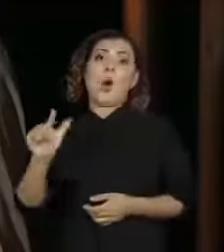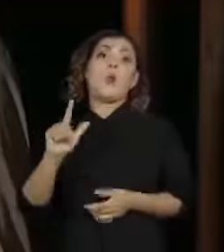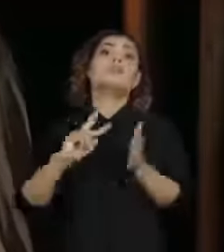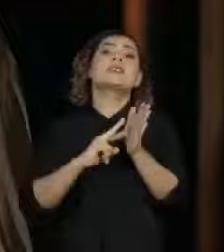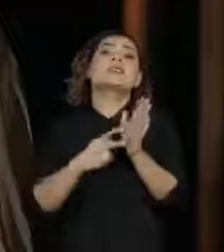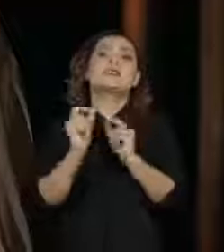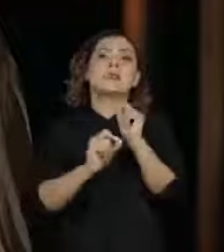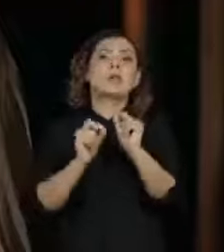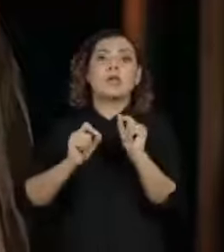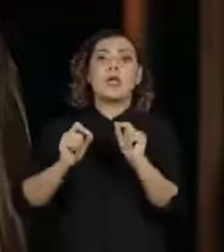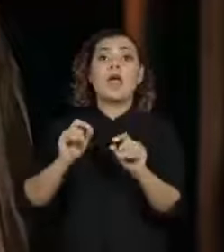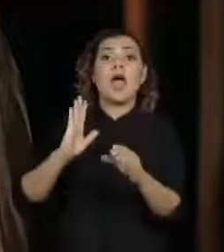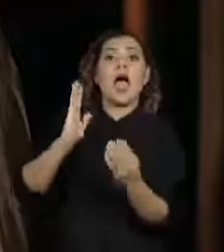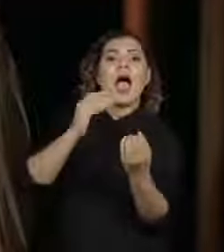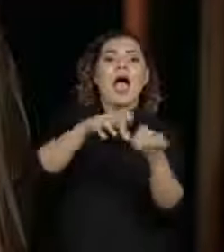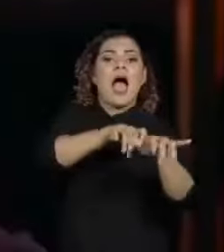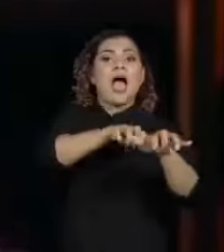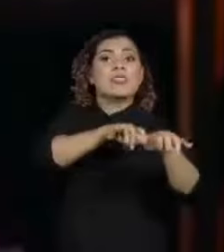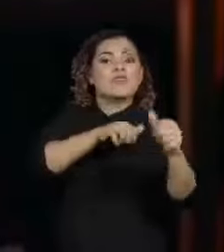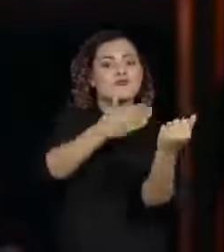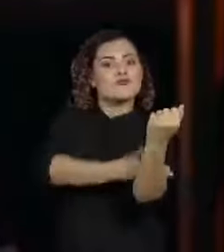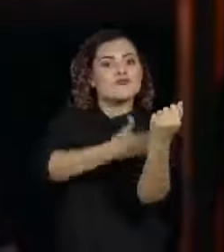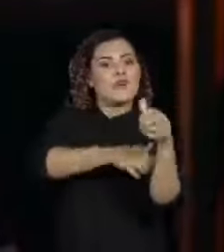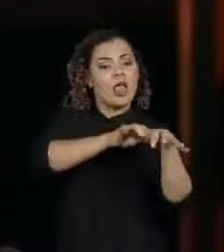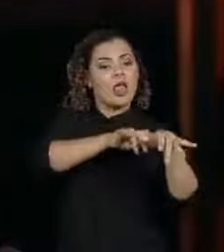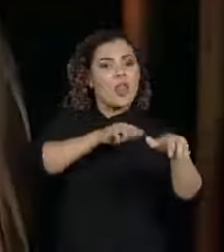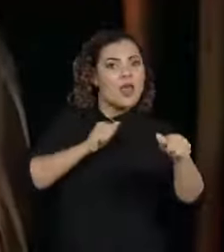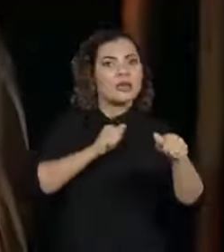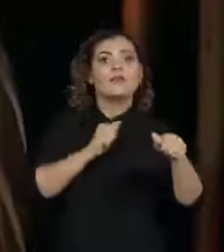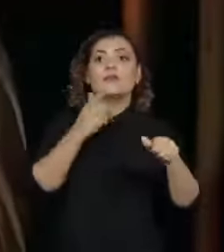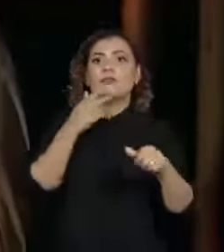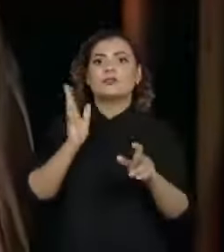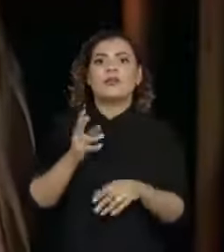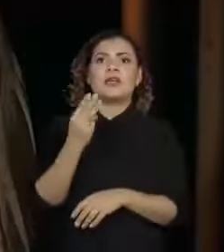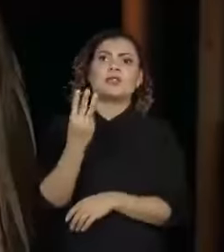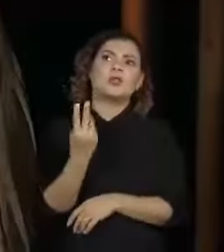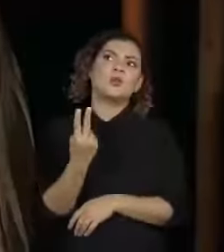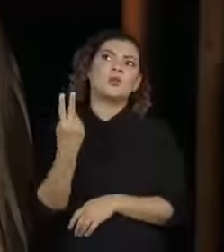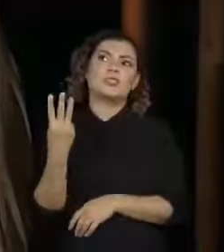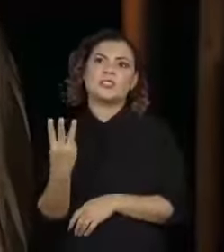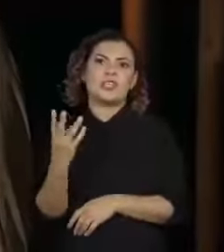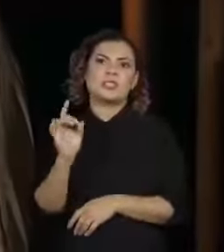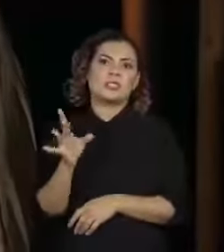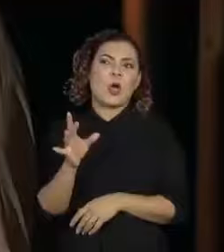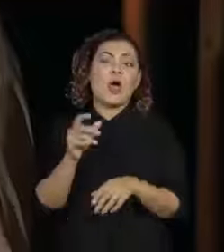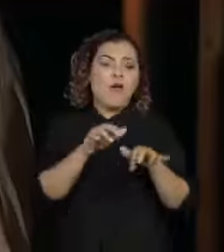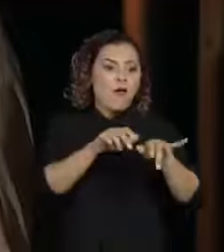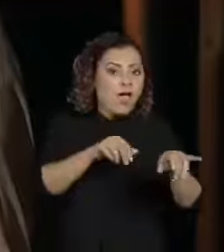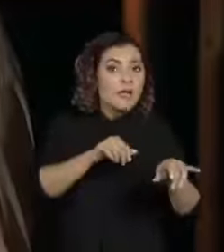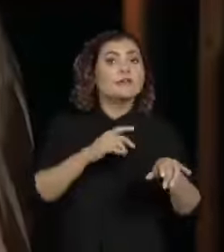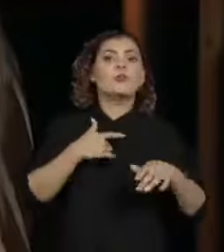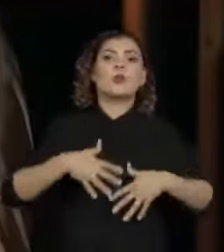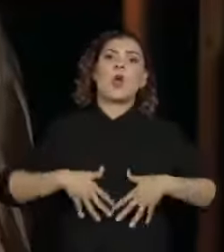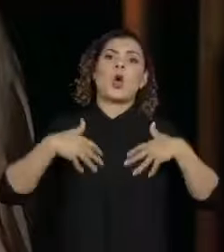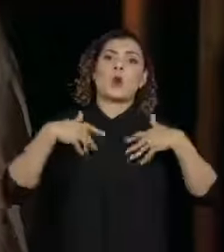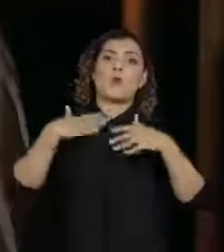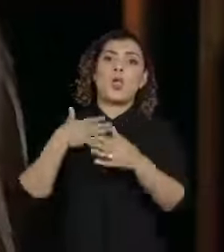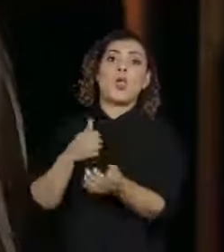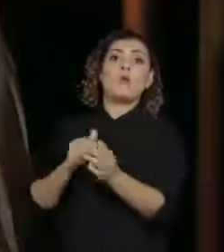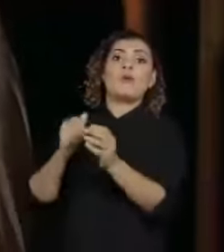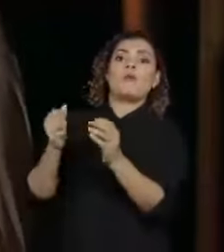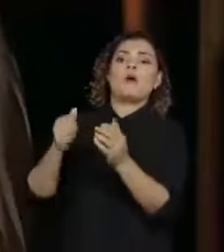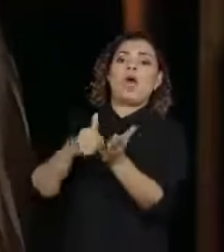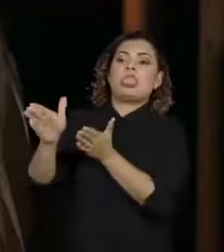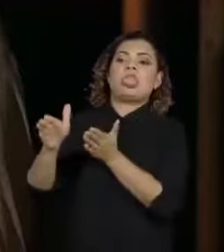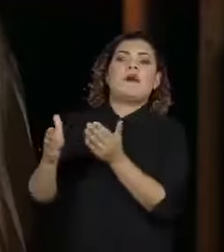tu apresentador eliminada antes do primeiro concorrente deve ter umas duas três do planeta eu já tenho orgulho foi eliminada